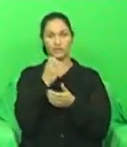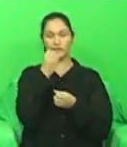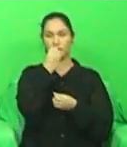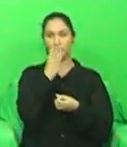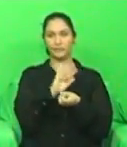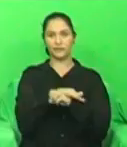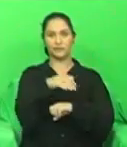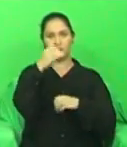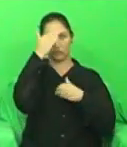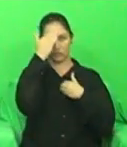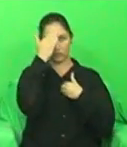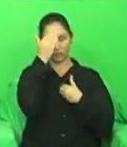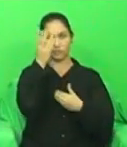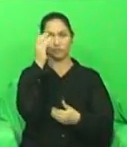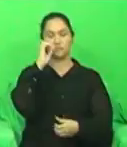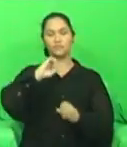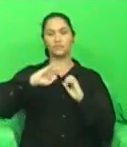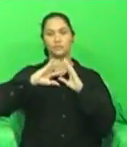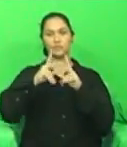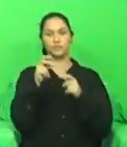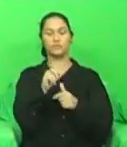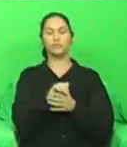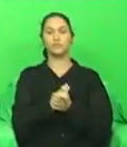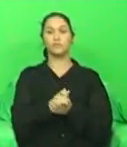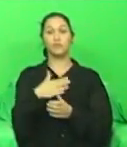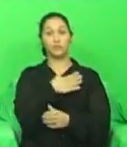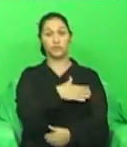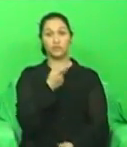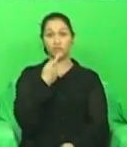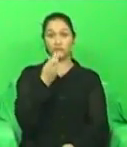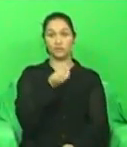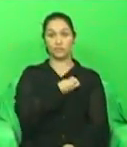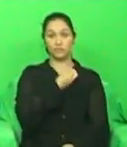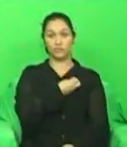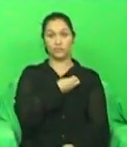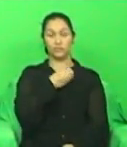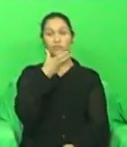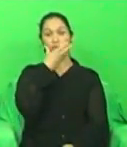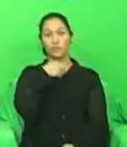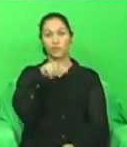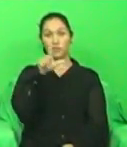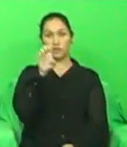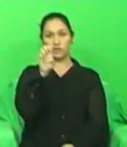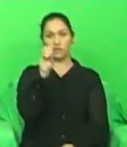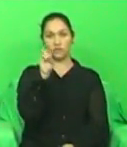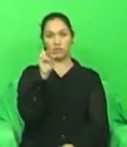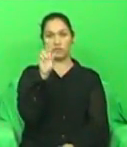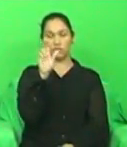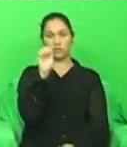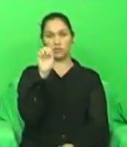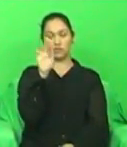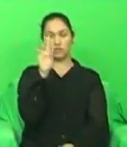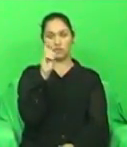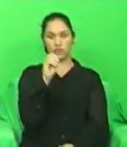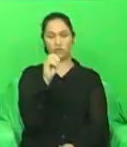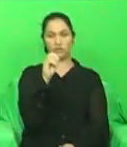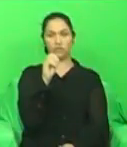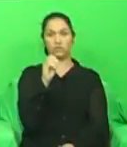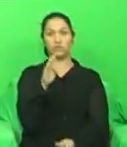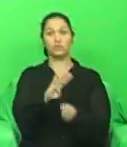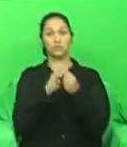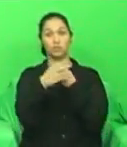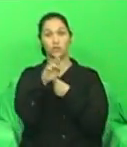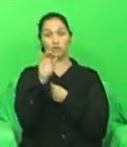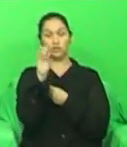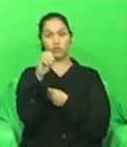noite obrigado a todos gostaríamos regista a presença do senhor é um mar de madeira líder isolado sido semana da nfl